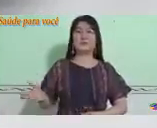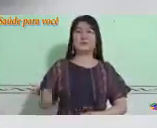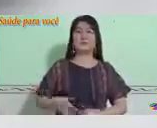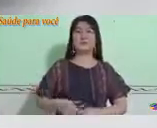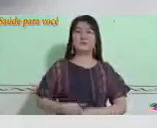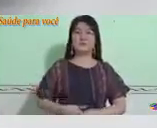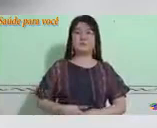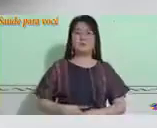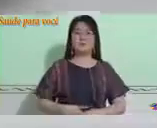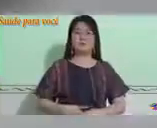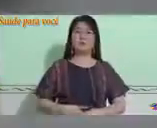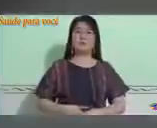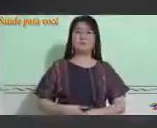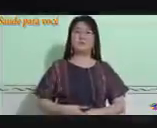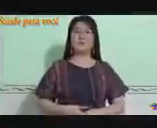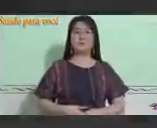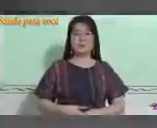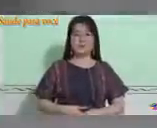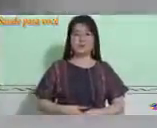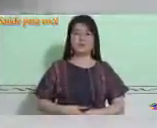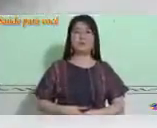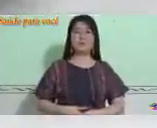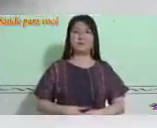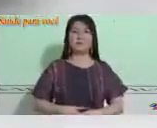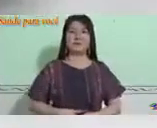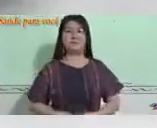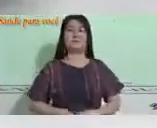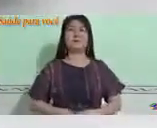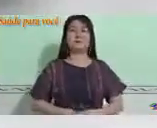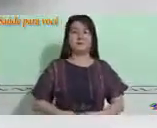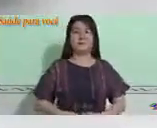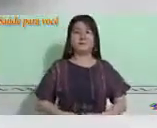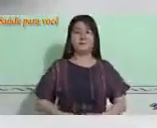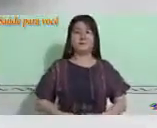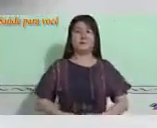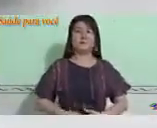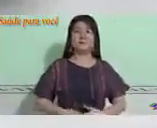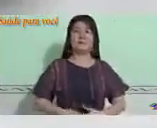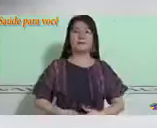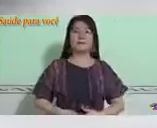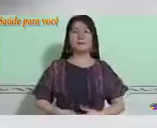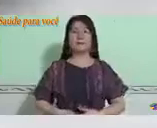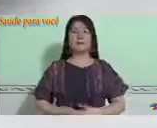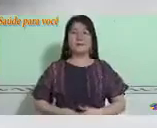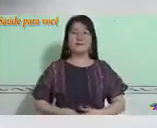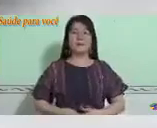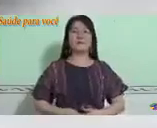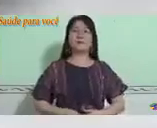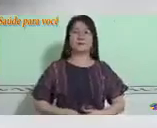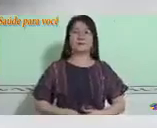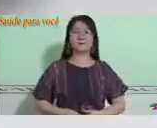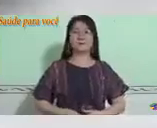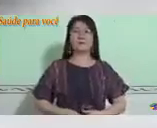FLORCOZIDA, meia xícara, 2.24,2 2 mg e vírgula BRO